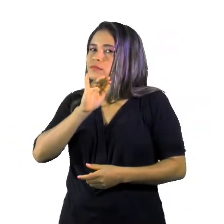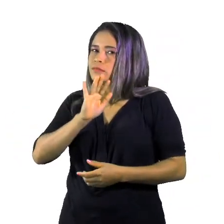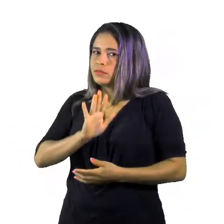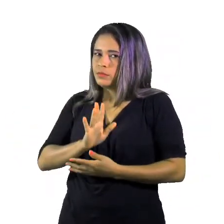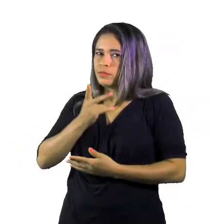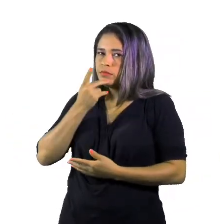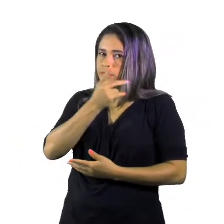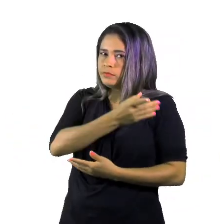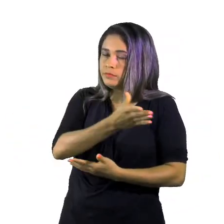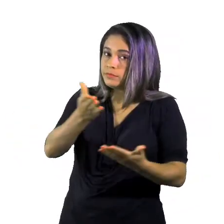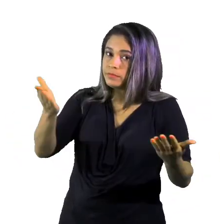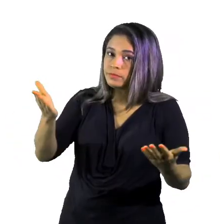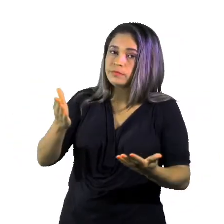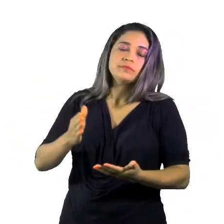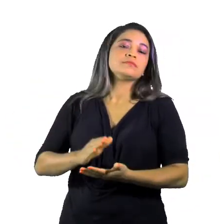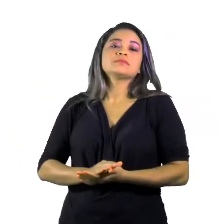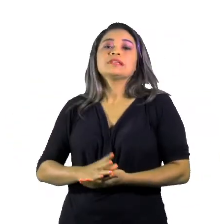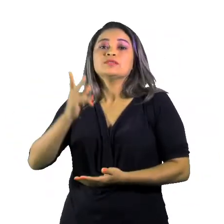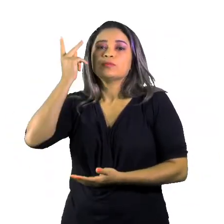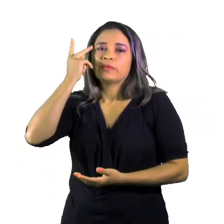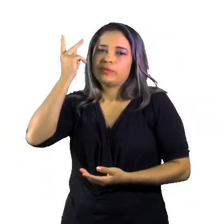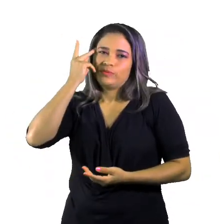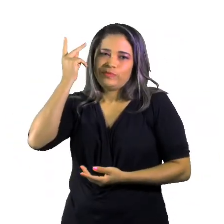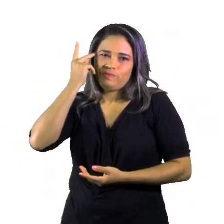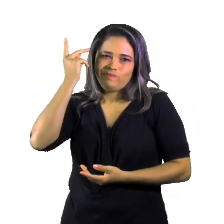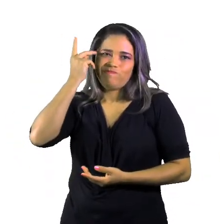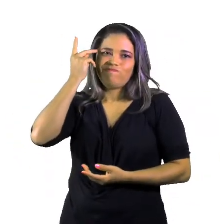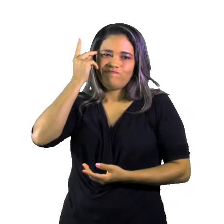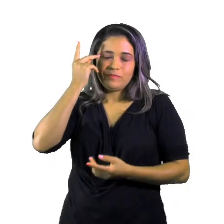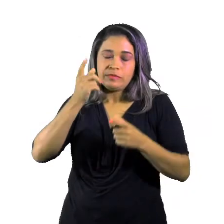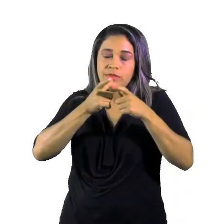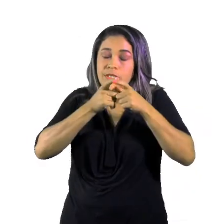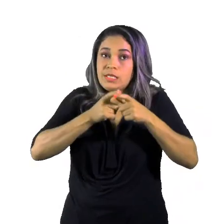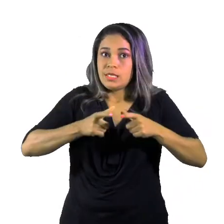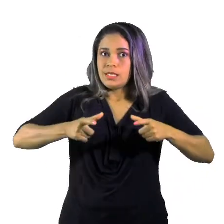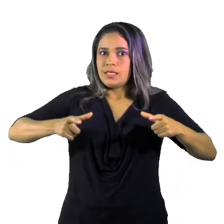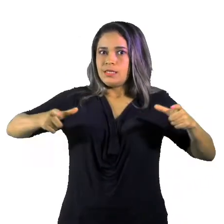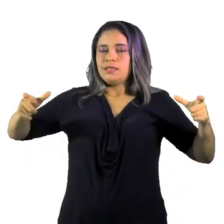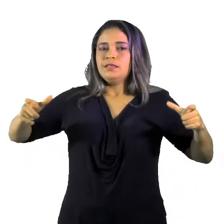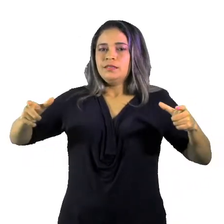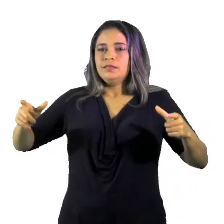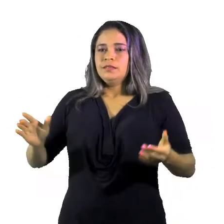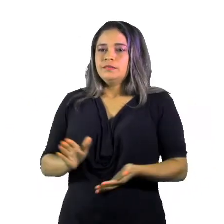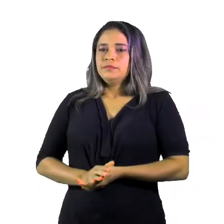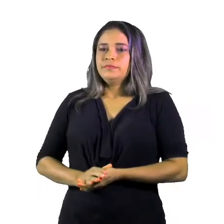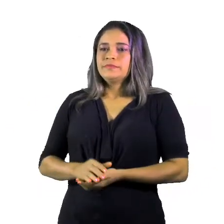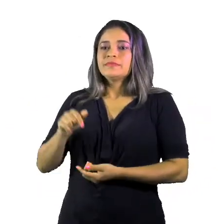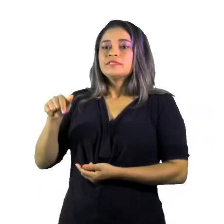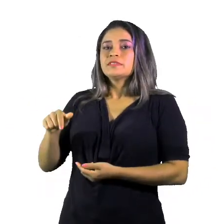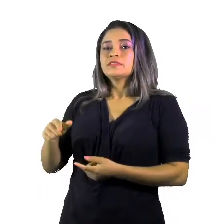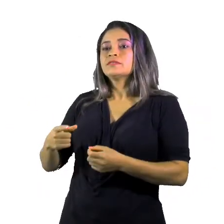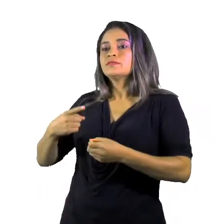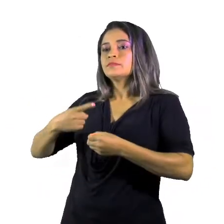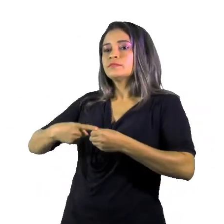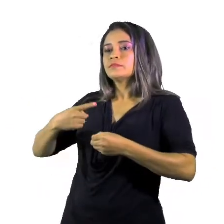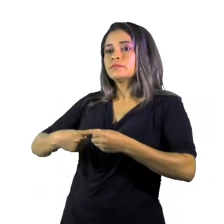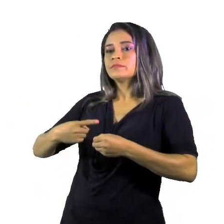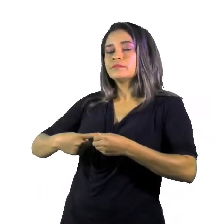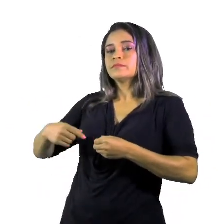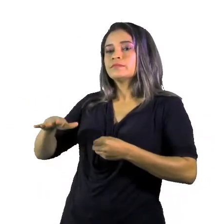Um exemplo que eu falo para vocês é de São Paulo, que é uma mega cidade. Nessa outra imagem aqui, a gente pode